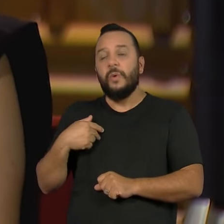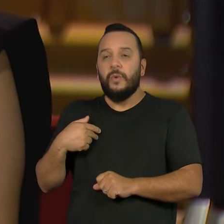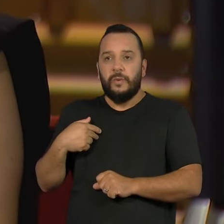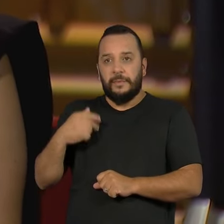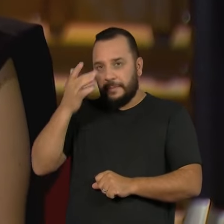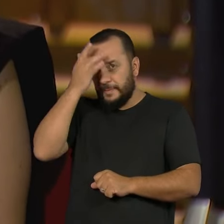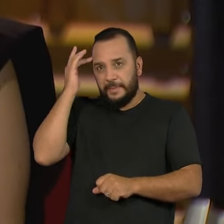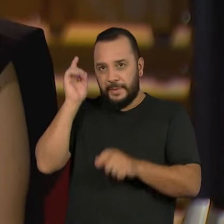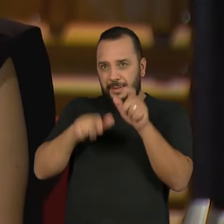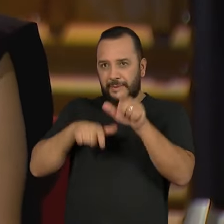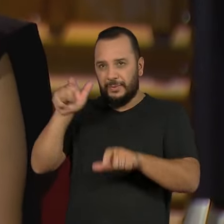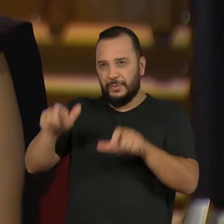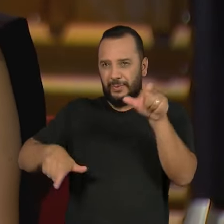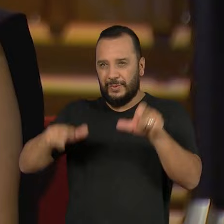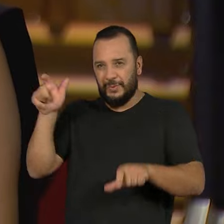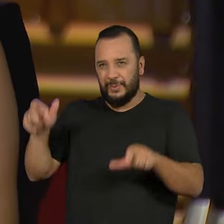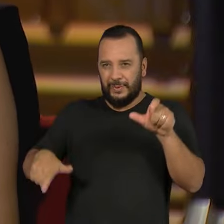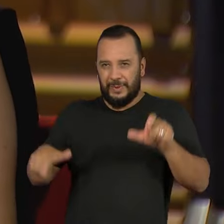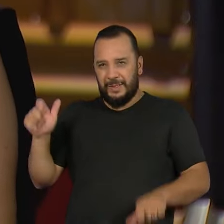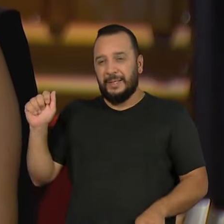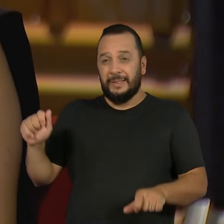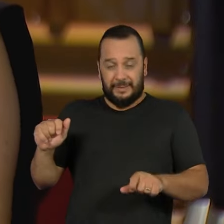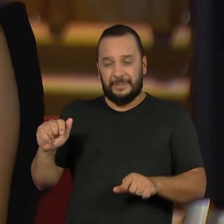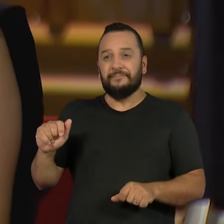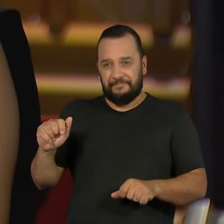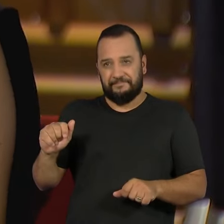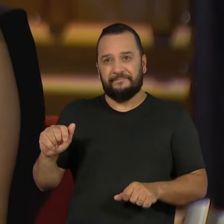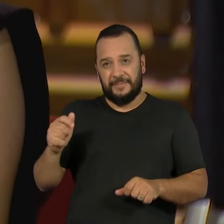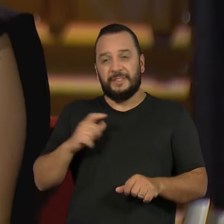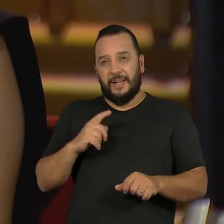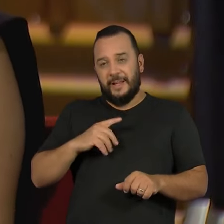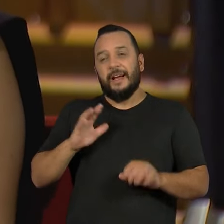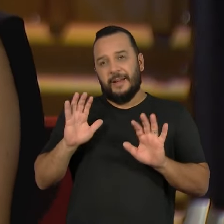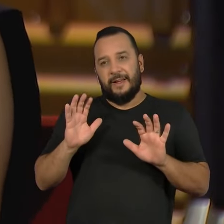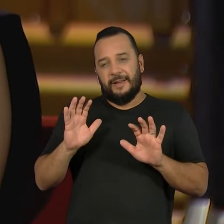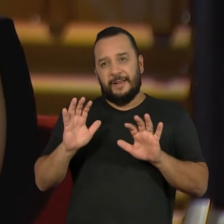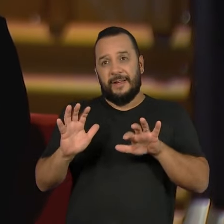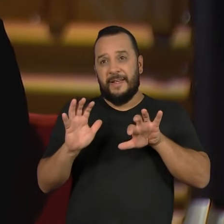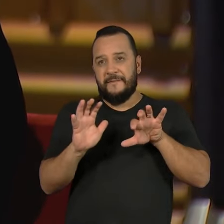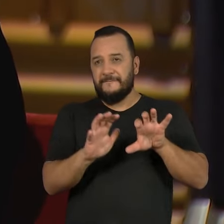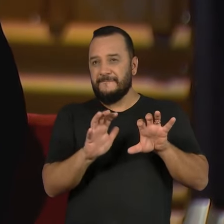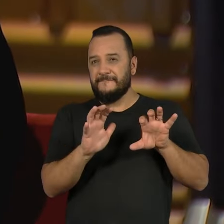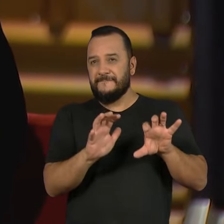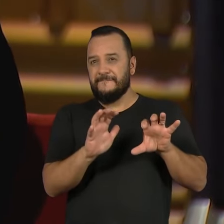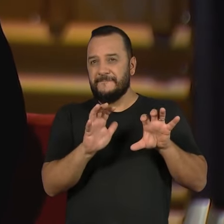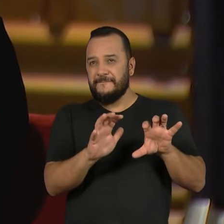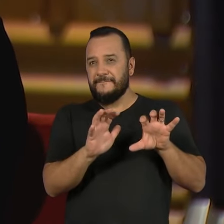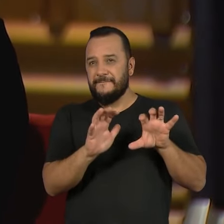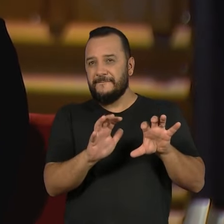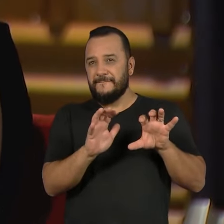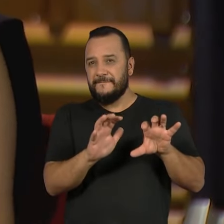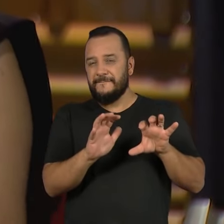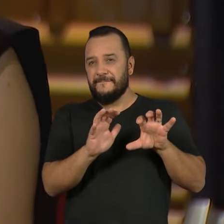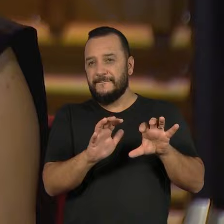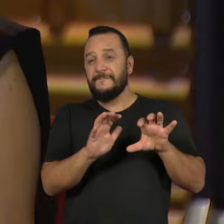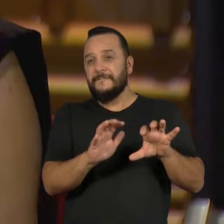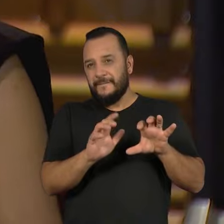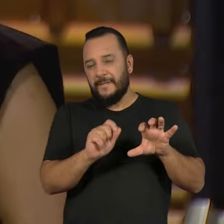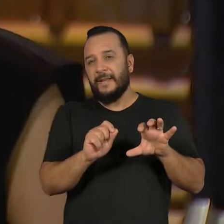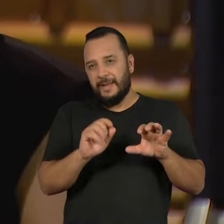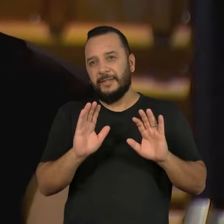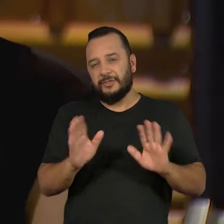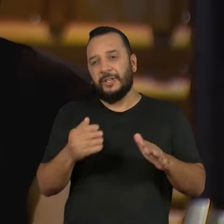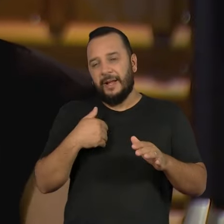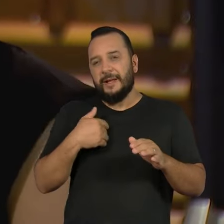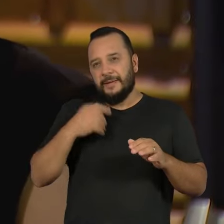e e sua e suas Morais específicas impostas ou uma tentativa de colocá-las impô-las como moral